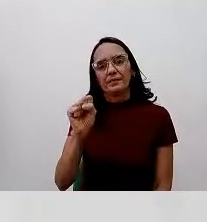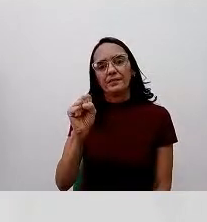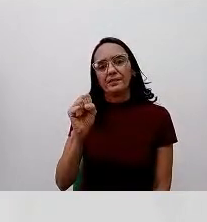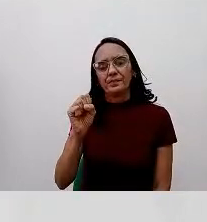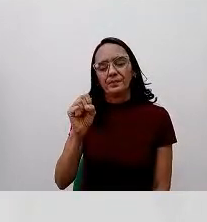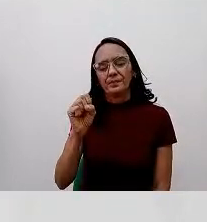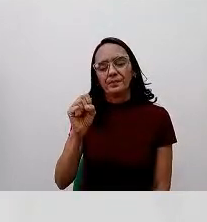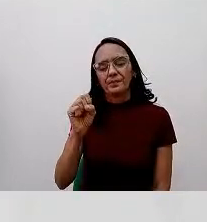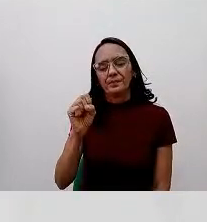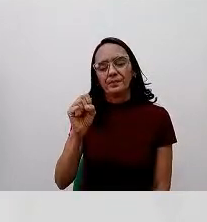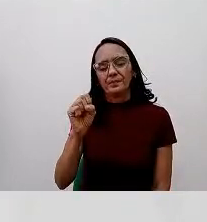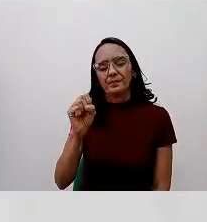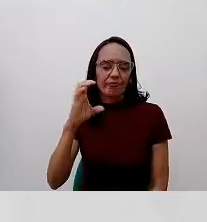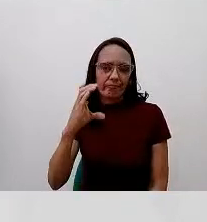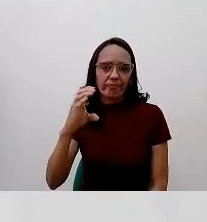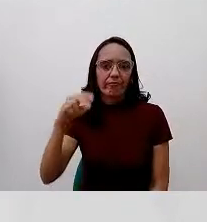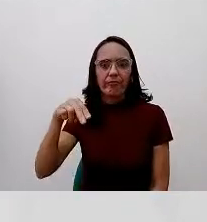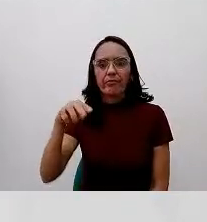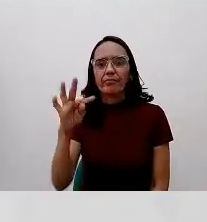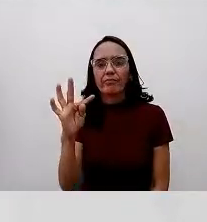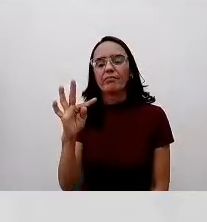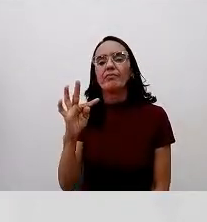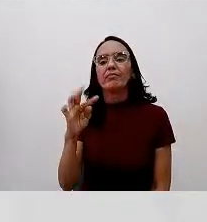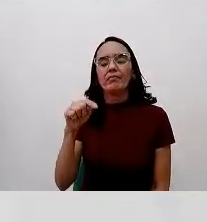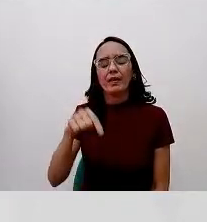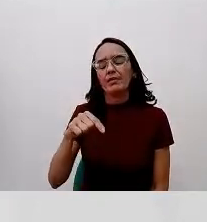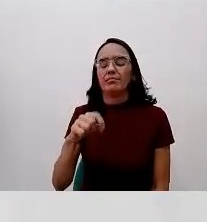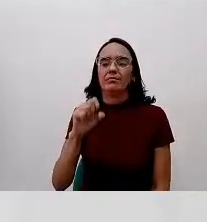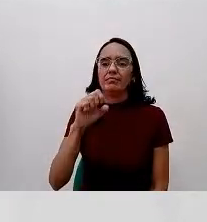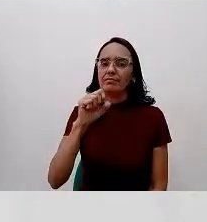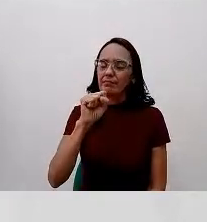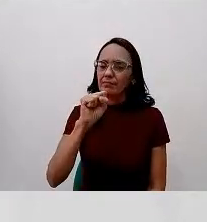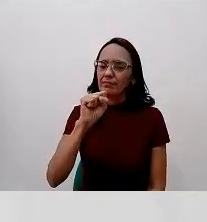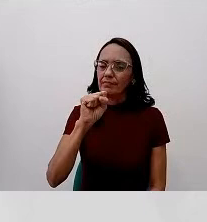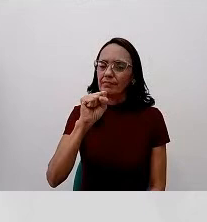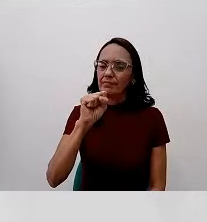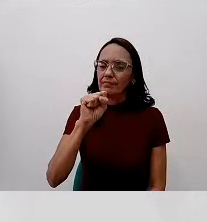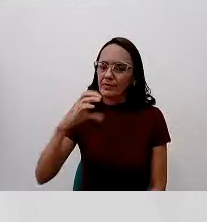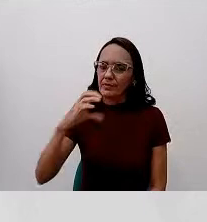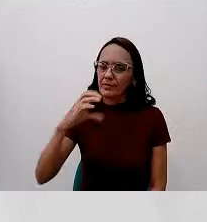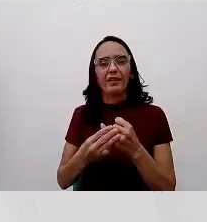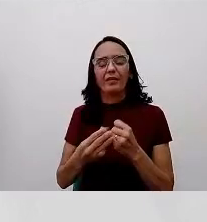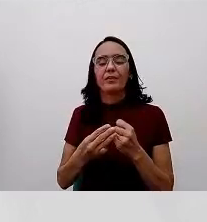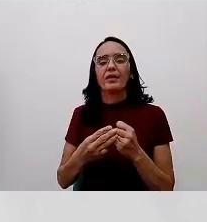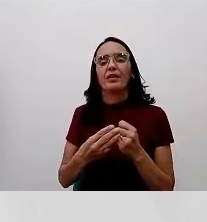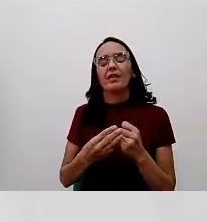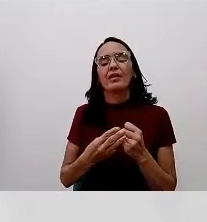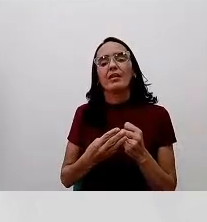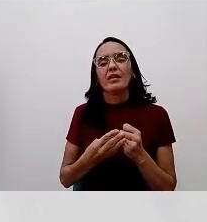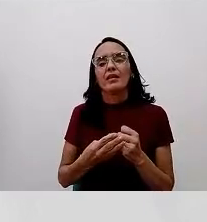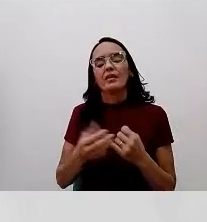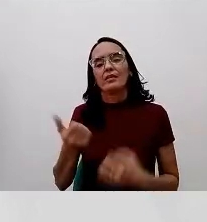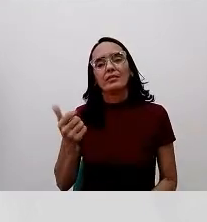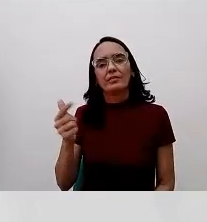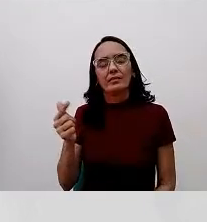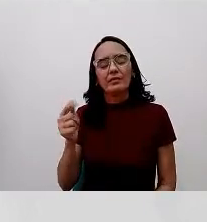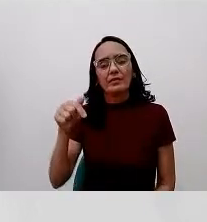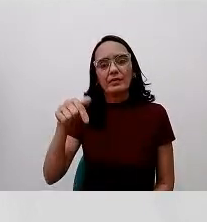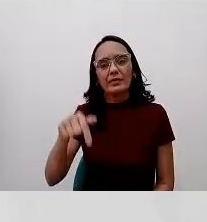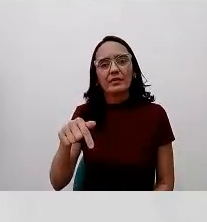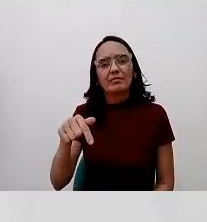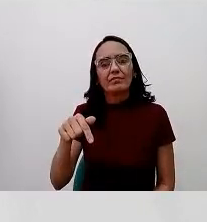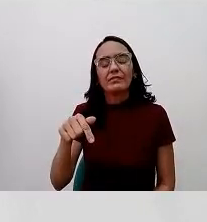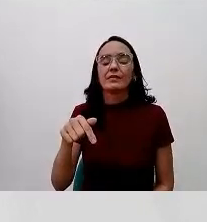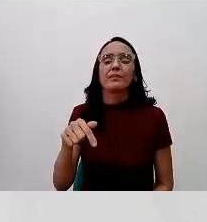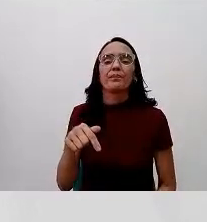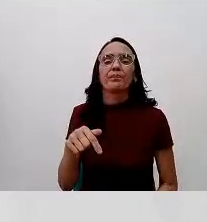a 10ª vez que o Campus da Ceilândia realiza alguma atividade alusiva à semana, né? A Semana Nacional de Ciência e Tecnologia é uma proposta